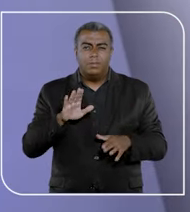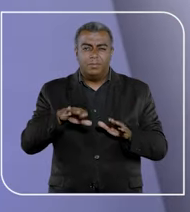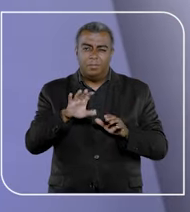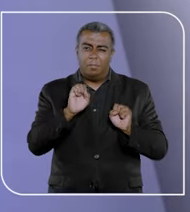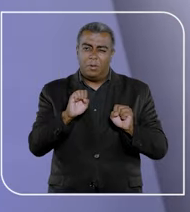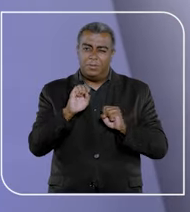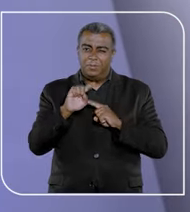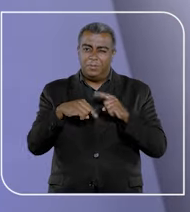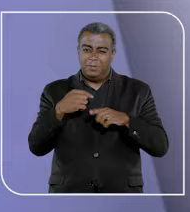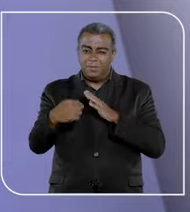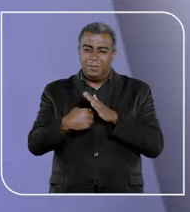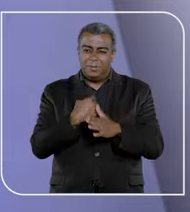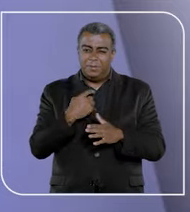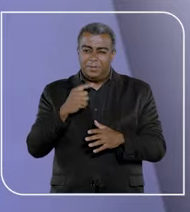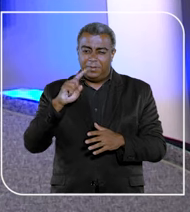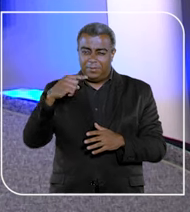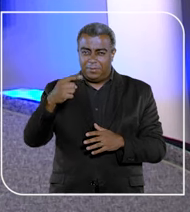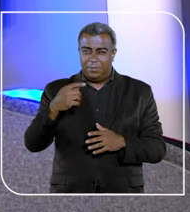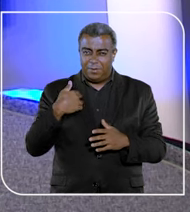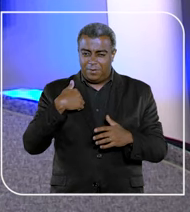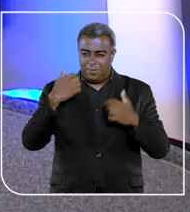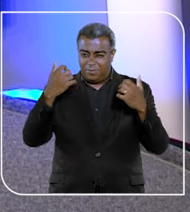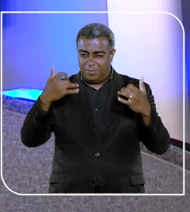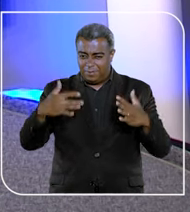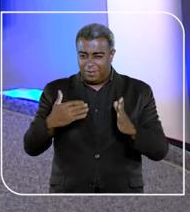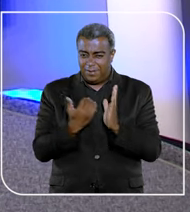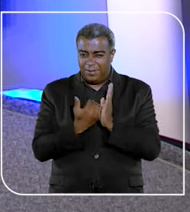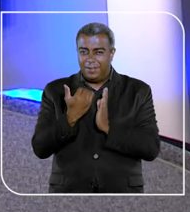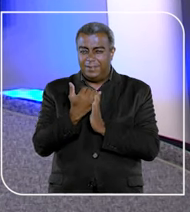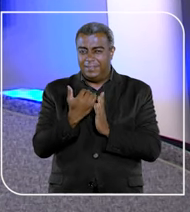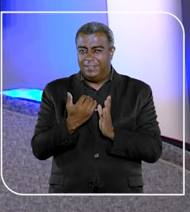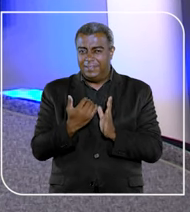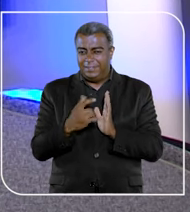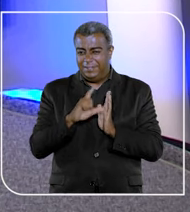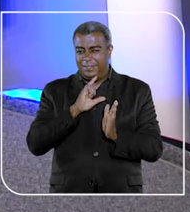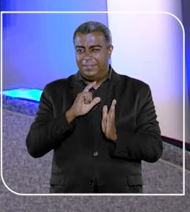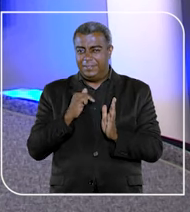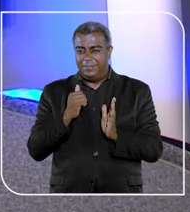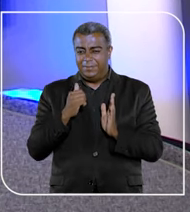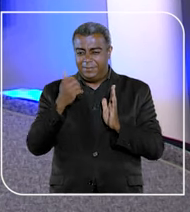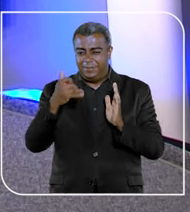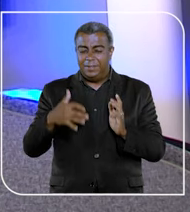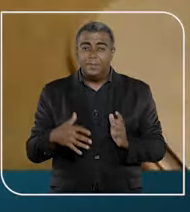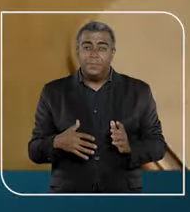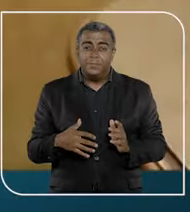Provavelmente até você ia me perguntar isso depois, então eu já estou